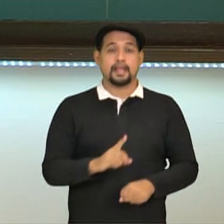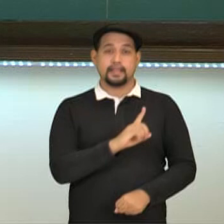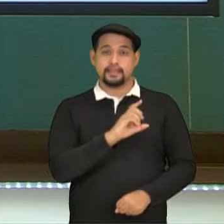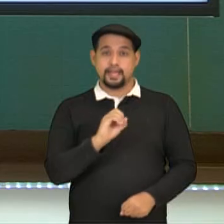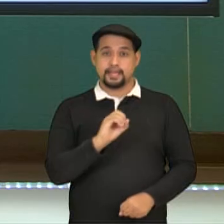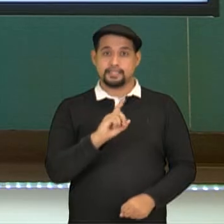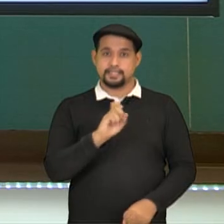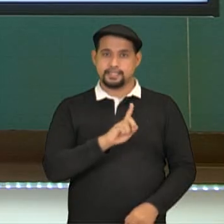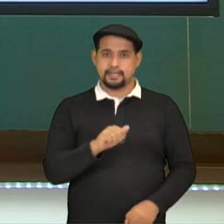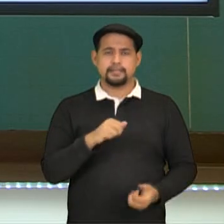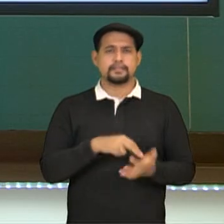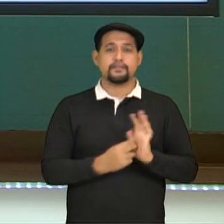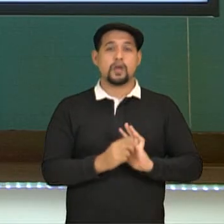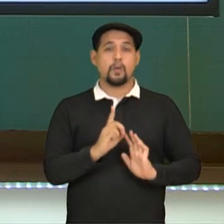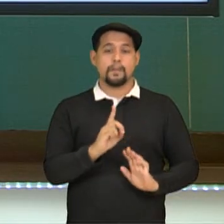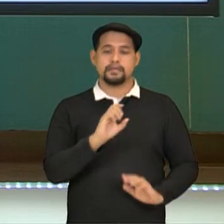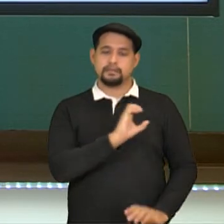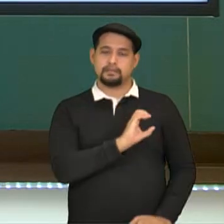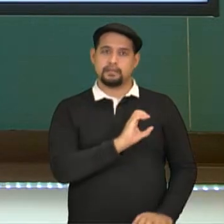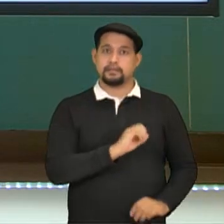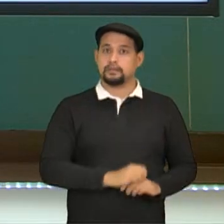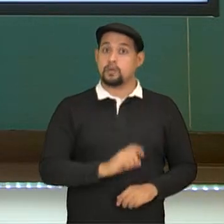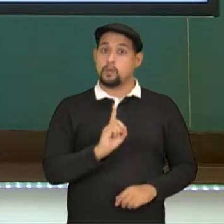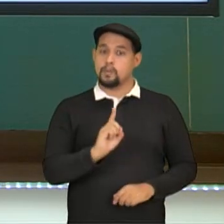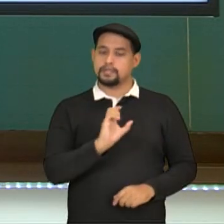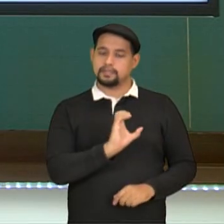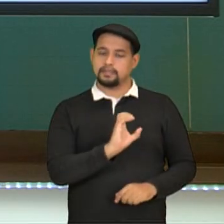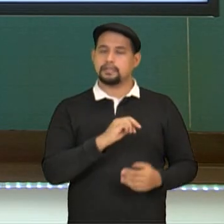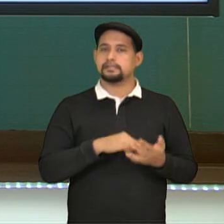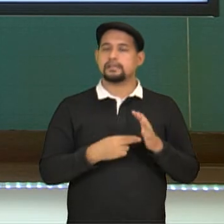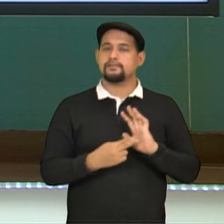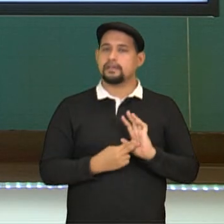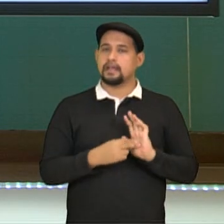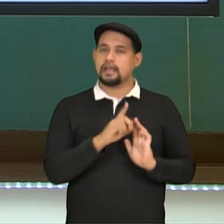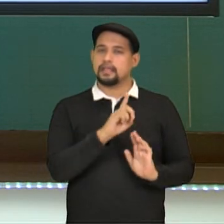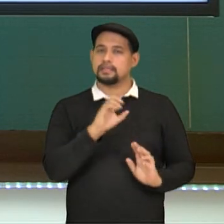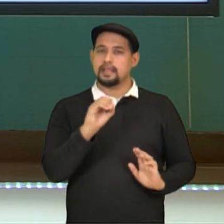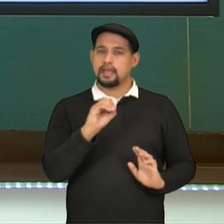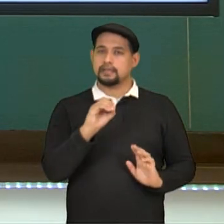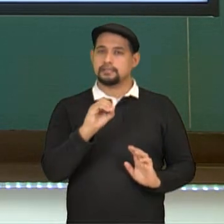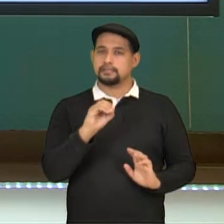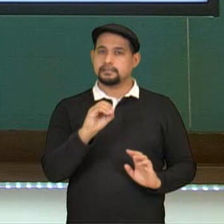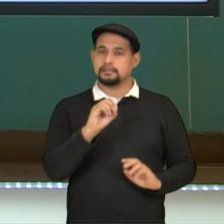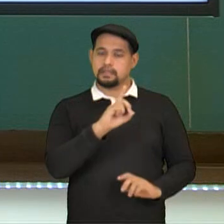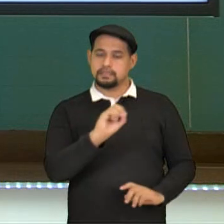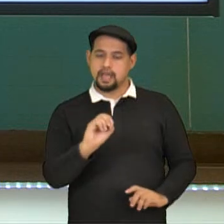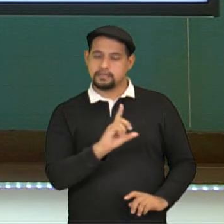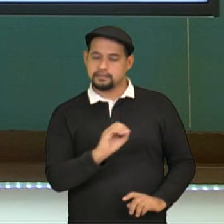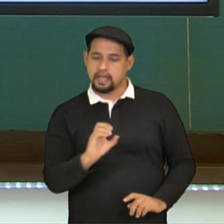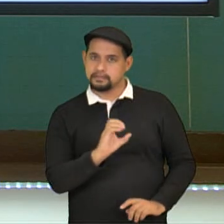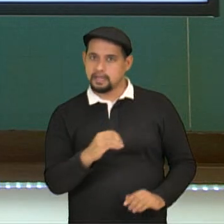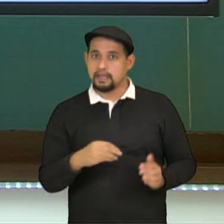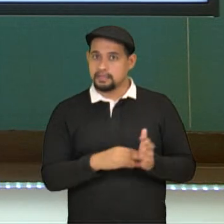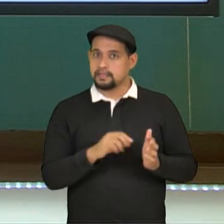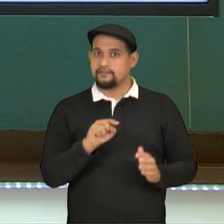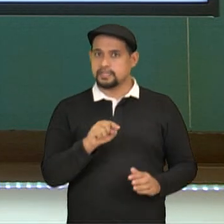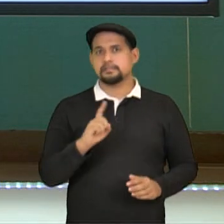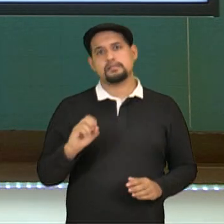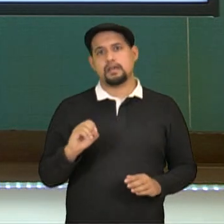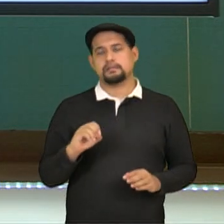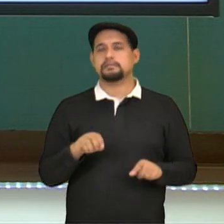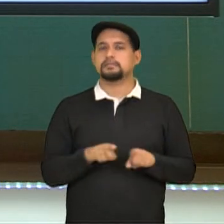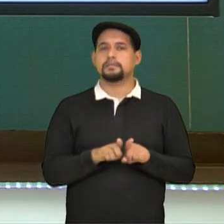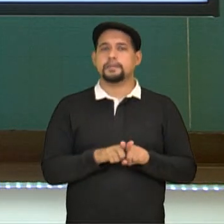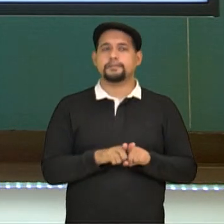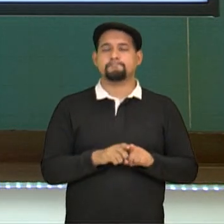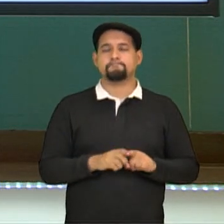é uma centena. Ou então, uma centena é formada por 10 dezenas. 10 centenas dá